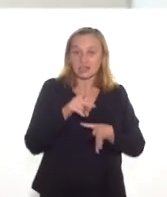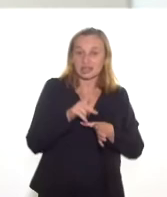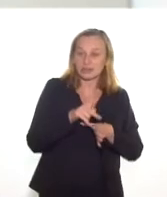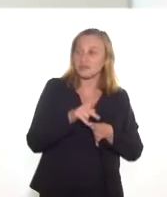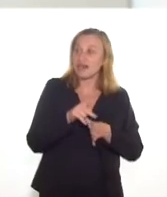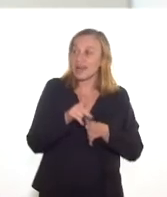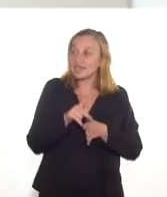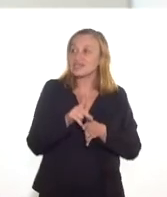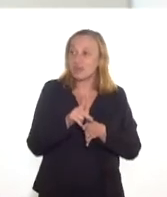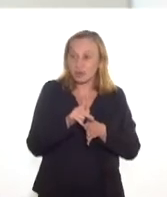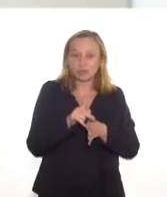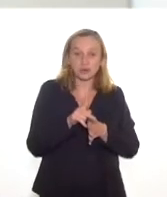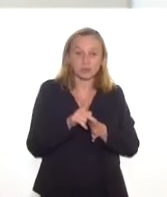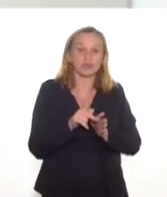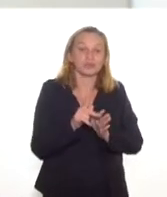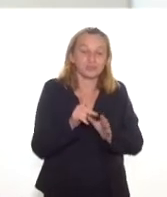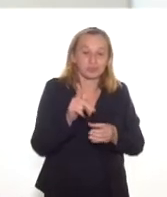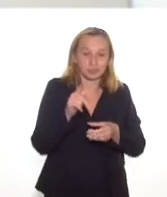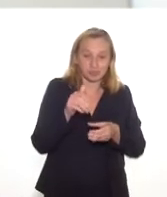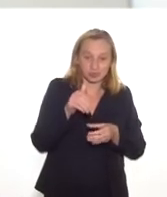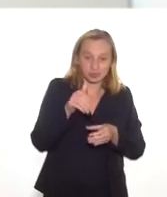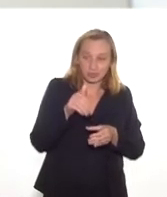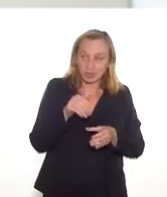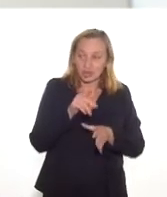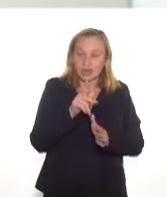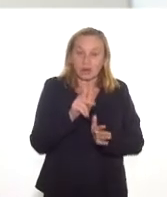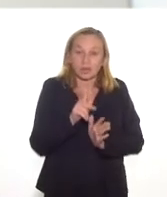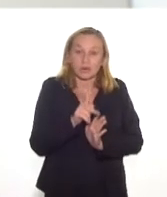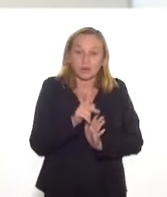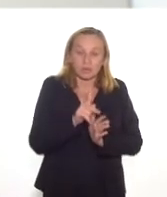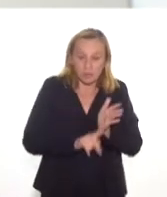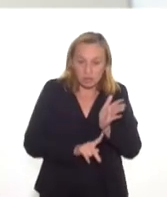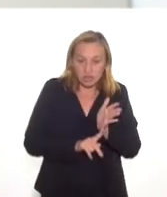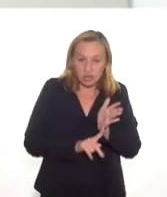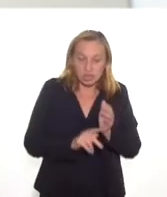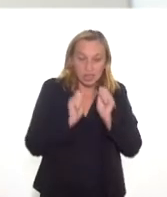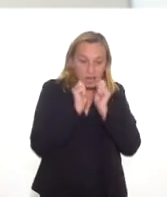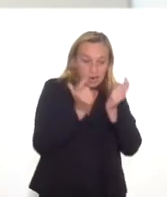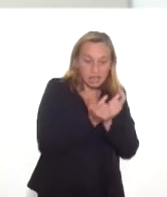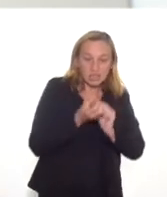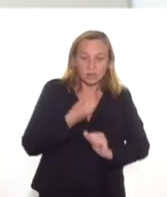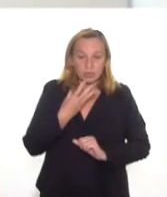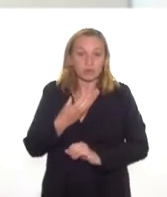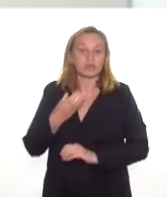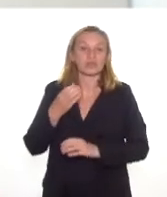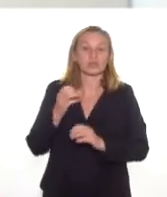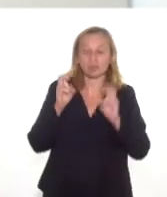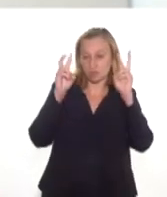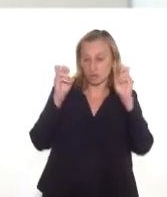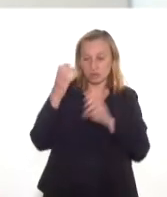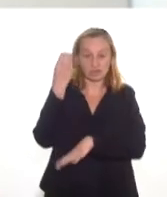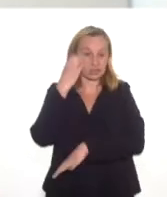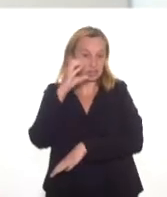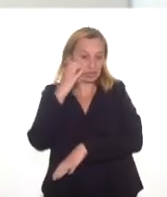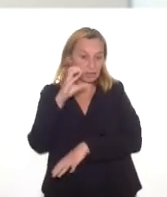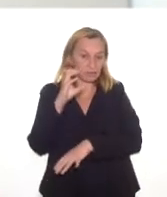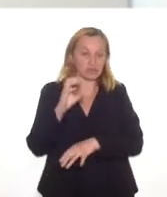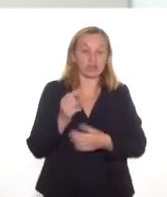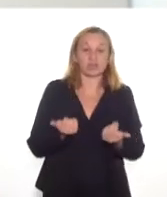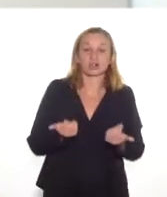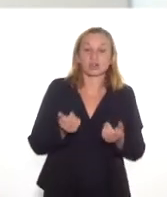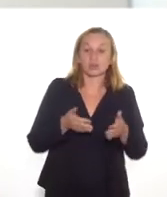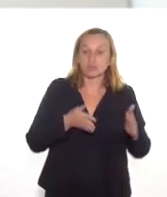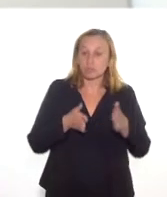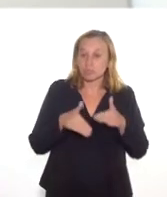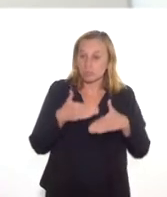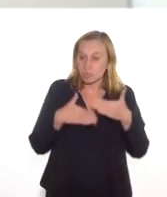nesse contexto da Alerj impulsionar e fortalecer instituições científicas no Estado do Rio de Janeiro num momento onde elas estão passando por um